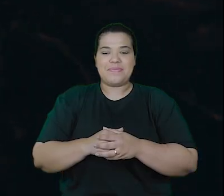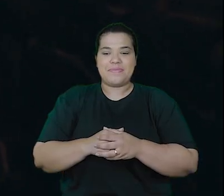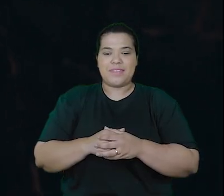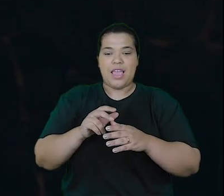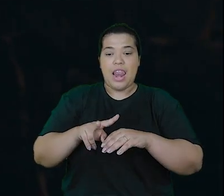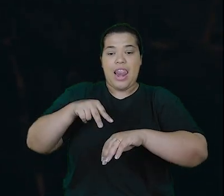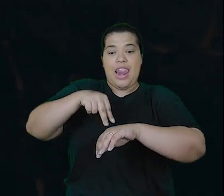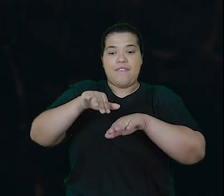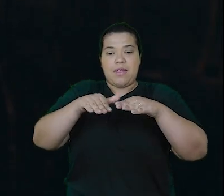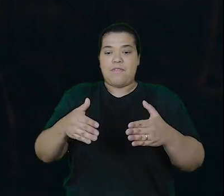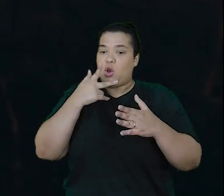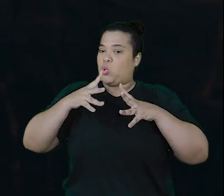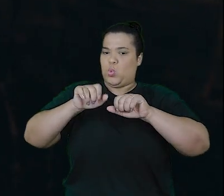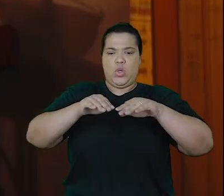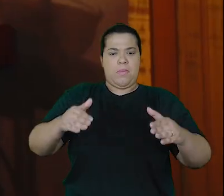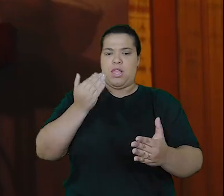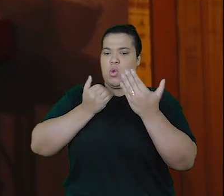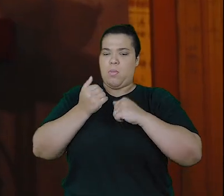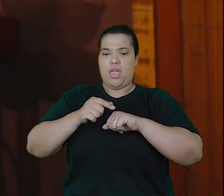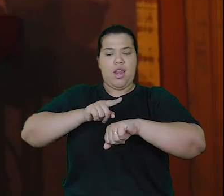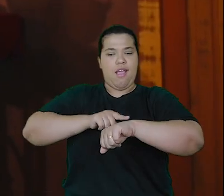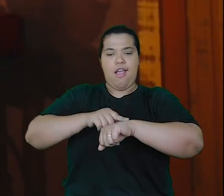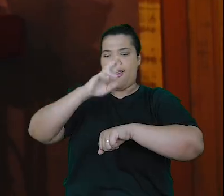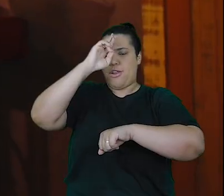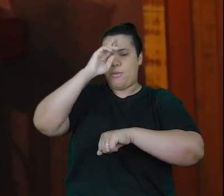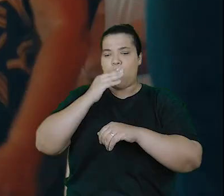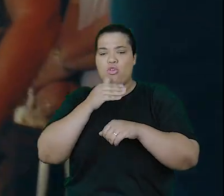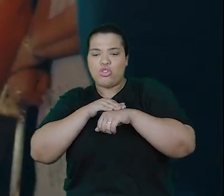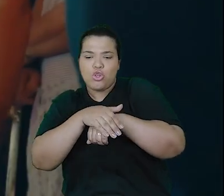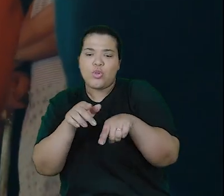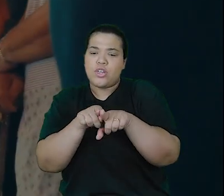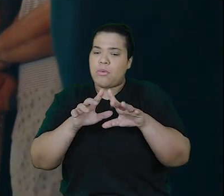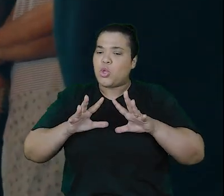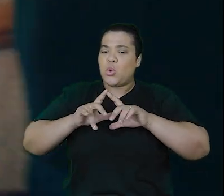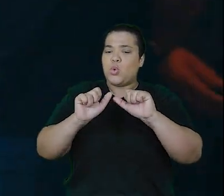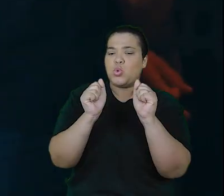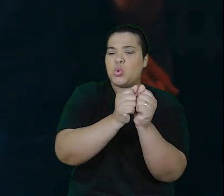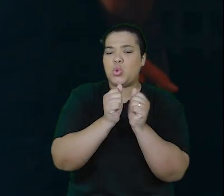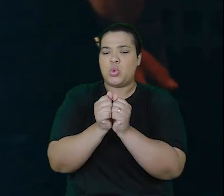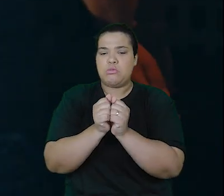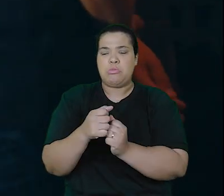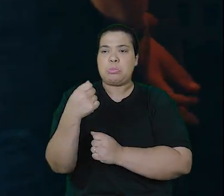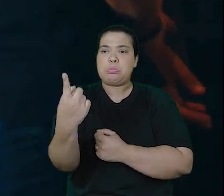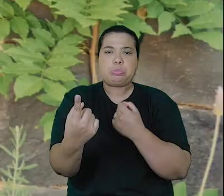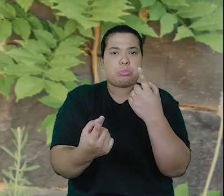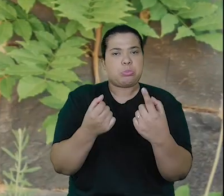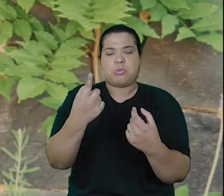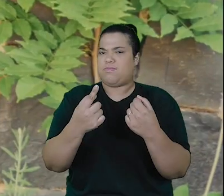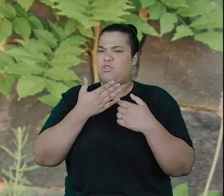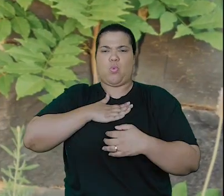vai também dizer assim, tudo na mesa, como. Na hora do almoço, do janta, era todo mundo junto. Eu nunca gostei de mim por